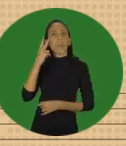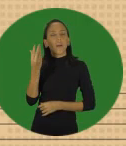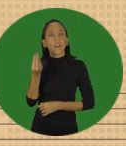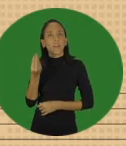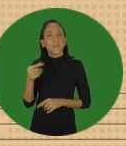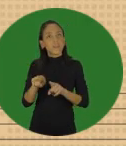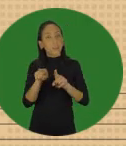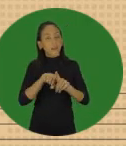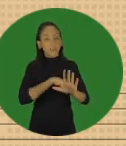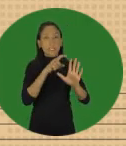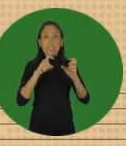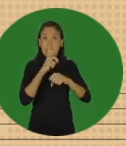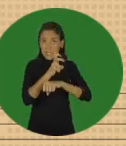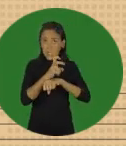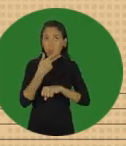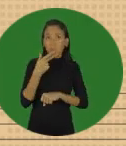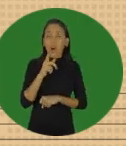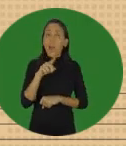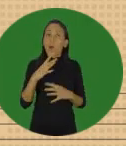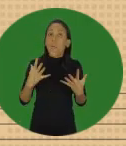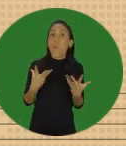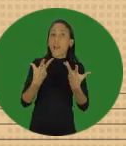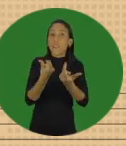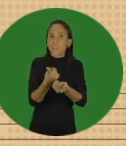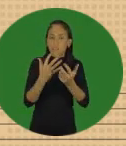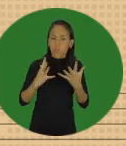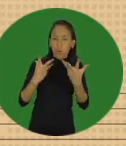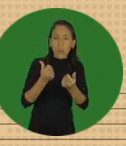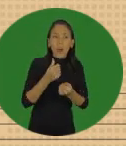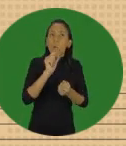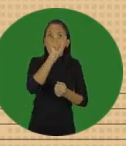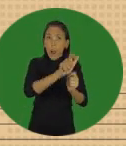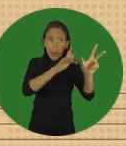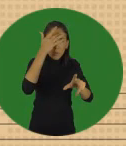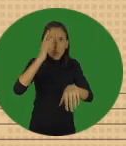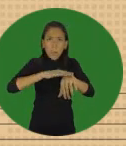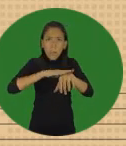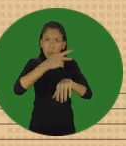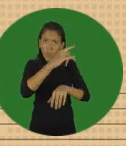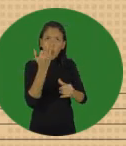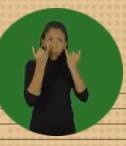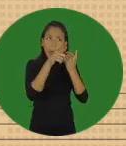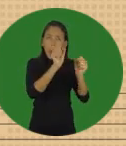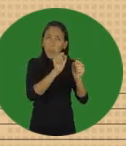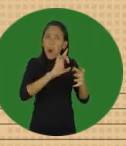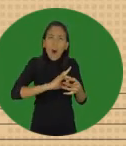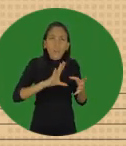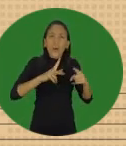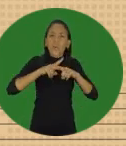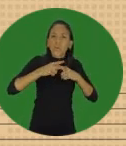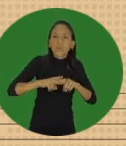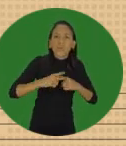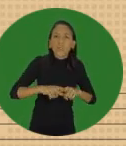de dados, onde o titular dos dados tem o direito de corrigir e atualizar suas informações para que